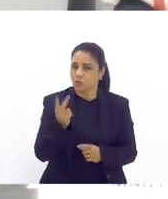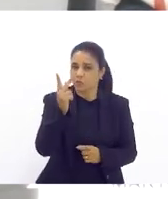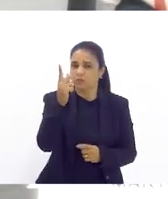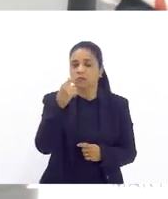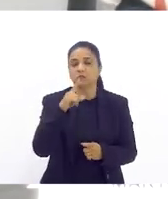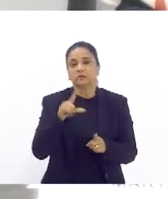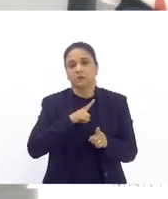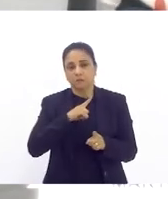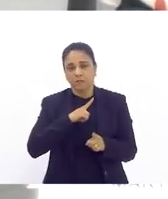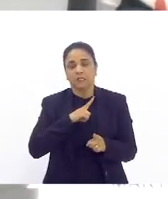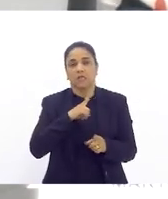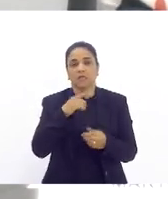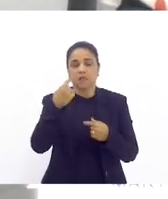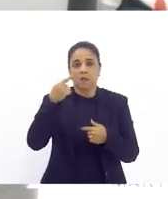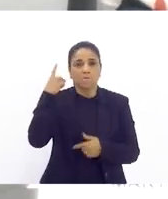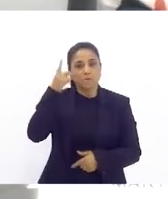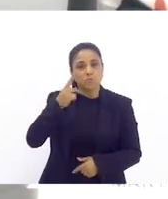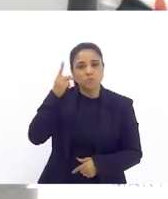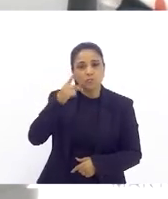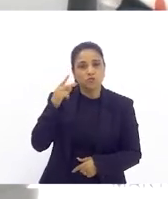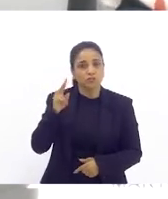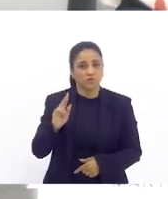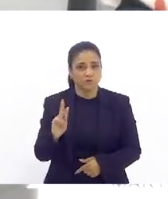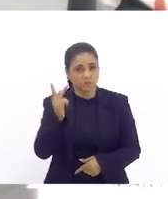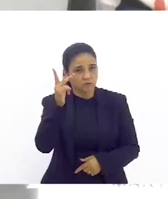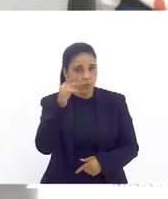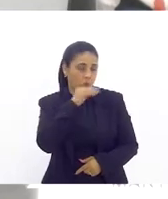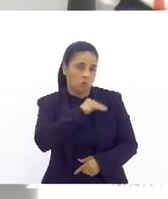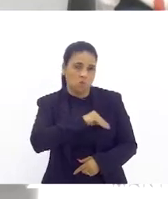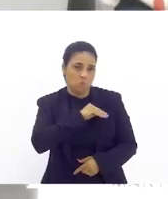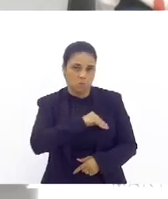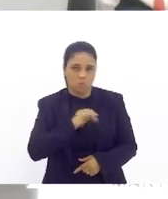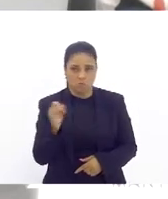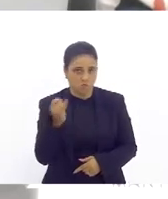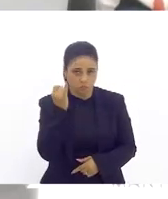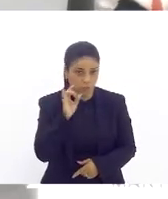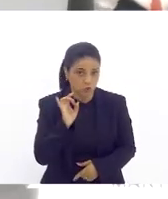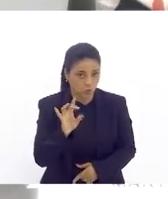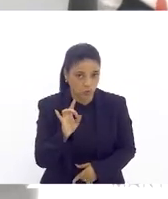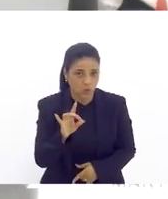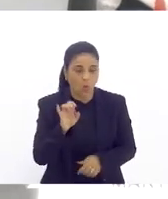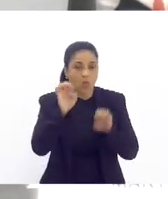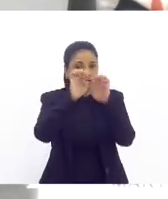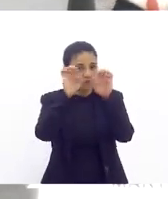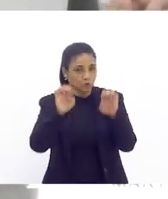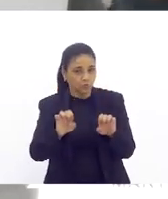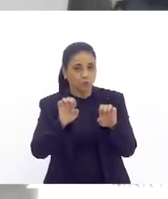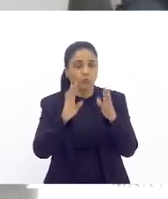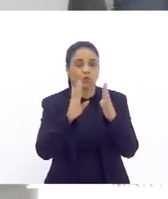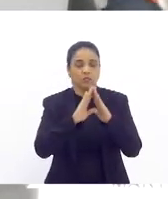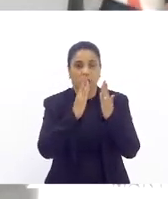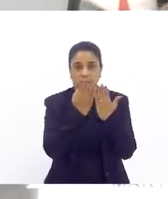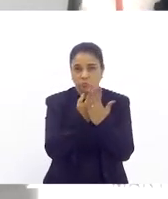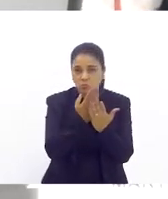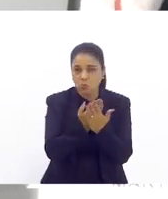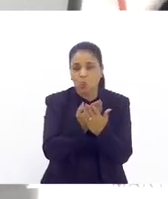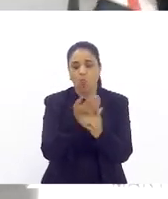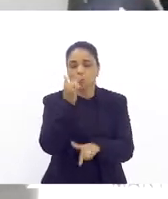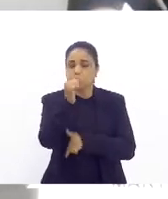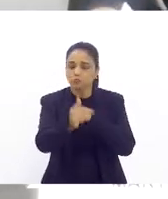da política de valorização do Servidor não só o salário importante como é que foi dito mas também a infraestrutura da escola a condição de trabalho